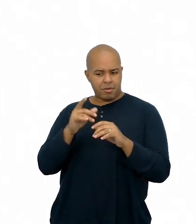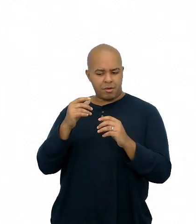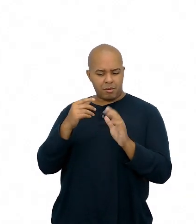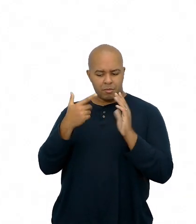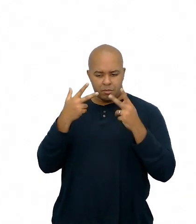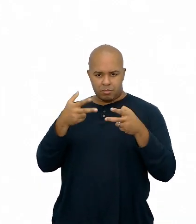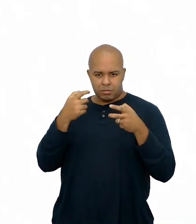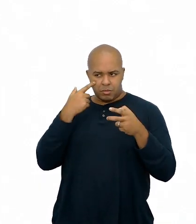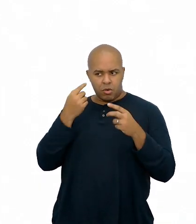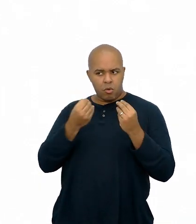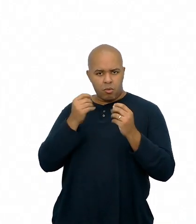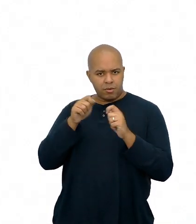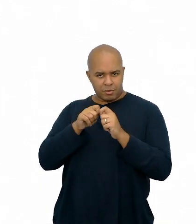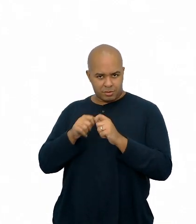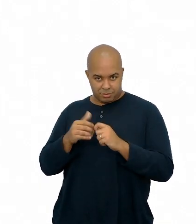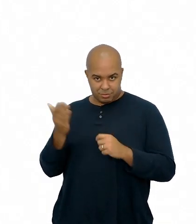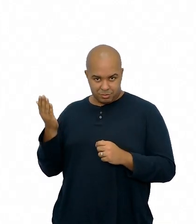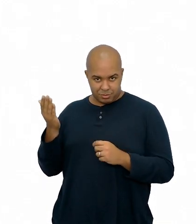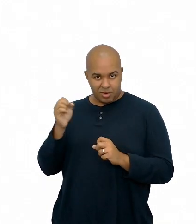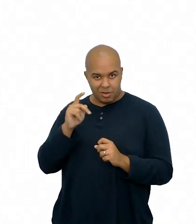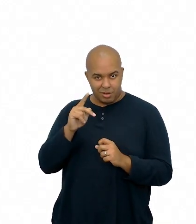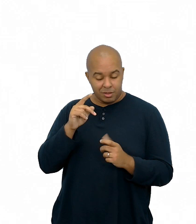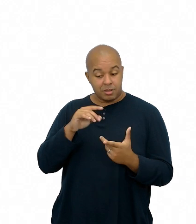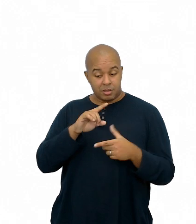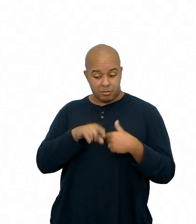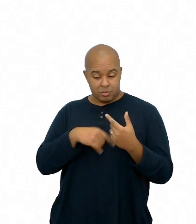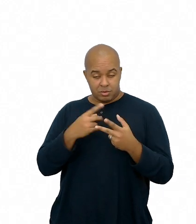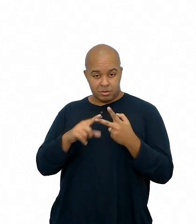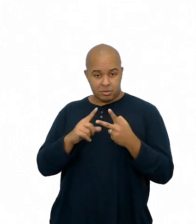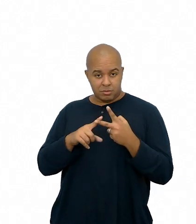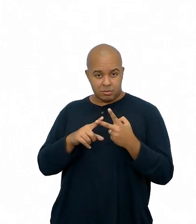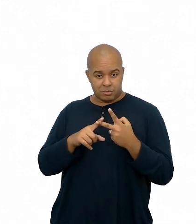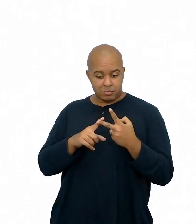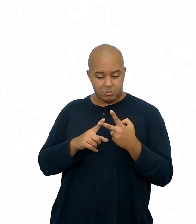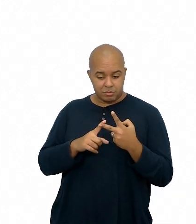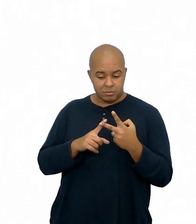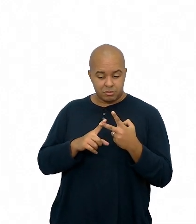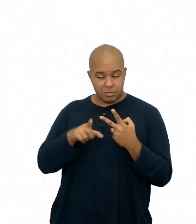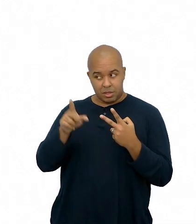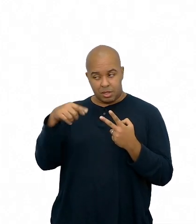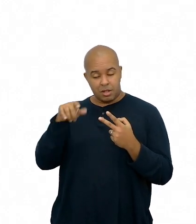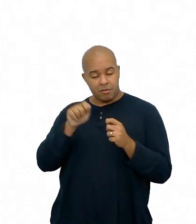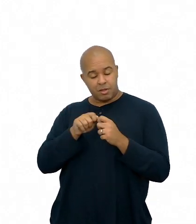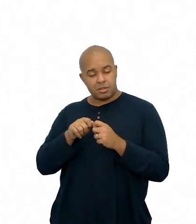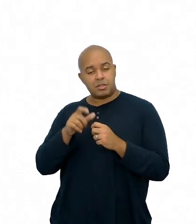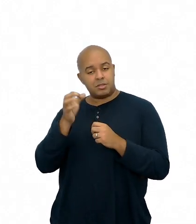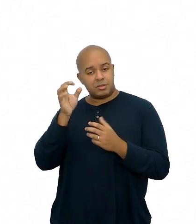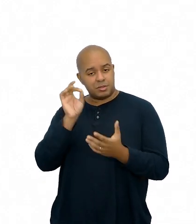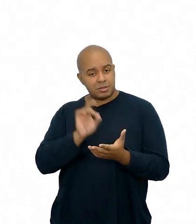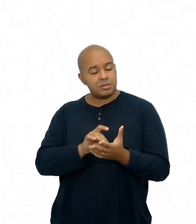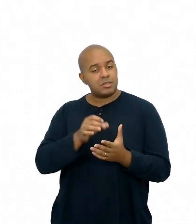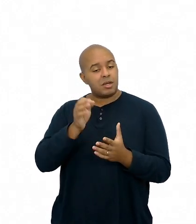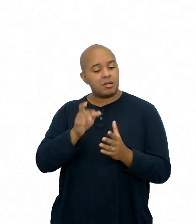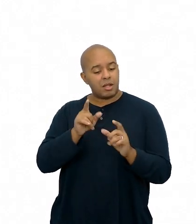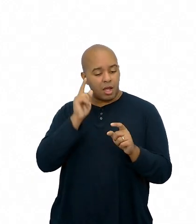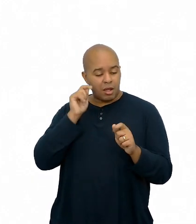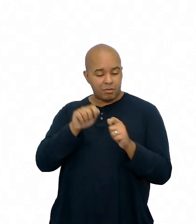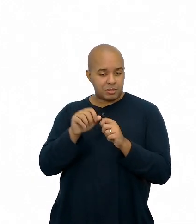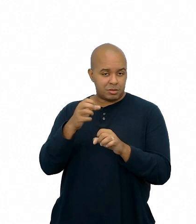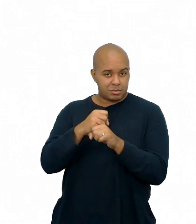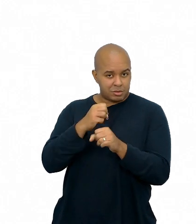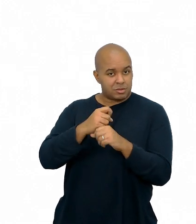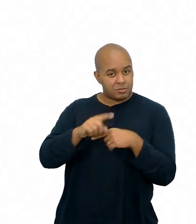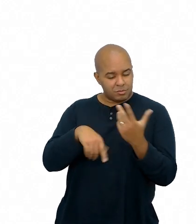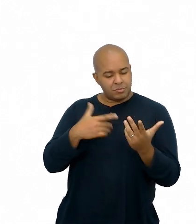eles realizam essa estimativa. Tá? E no segundo momento é que eles farão realmente a contagem,